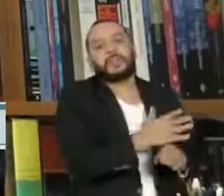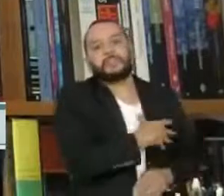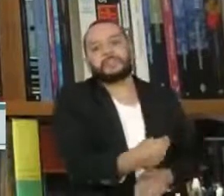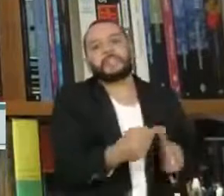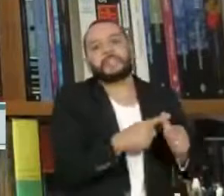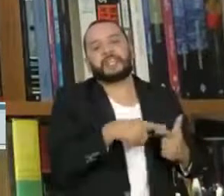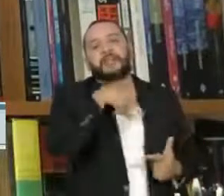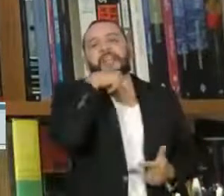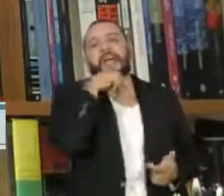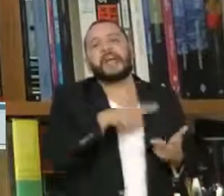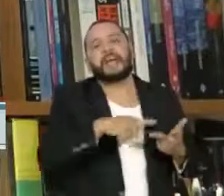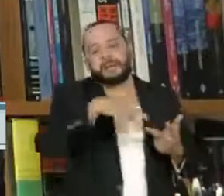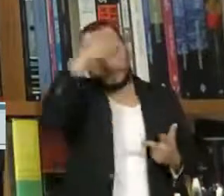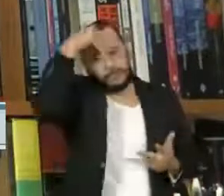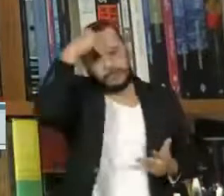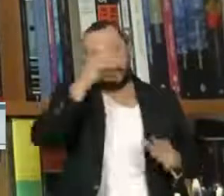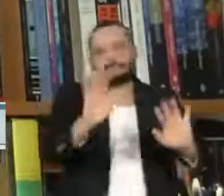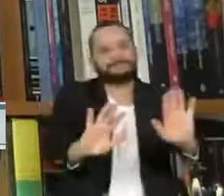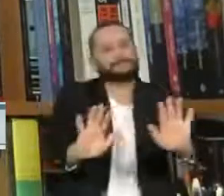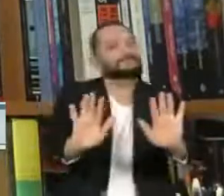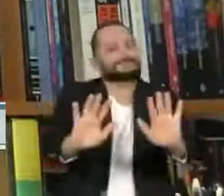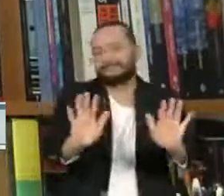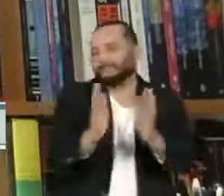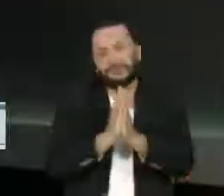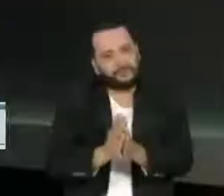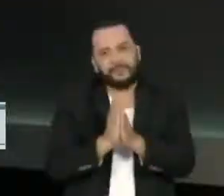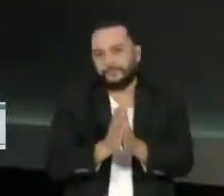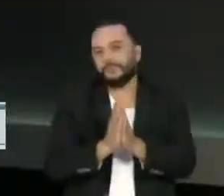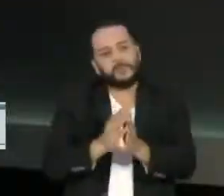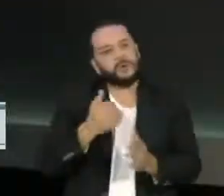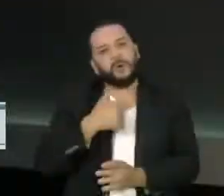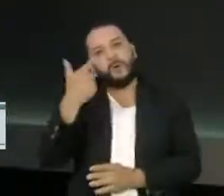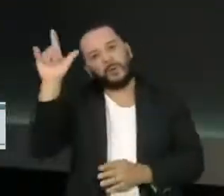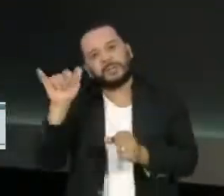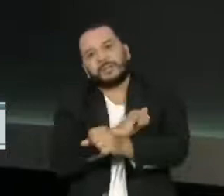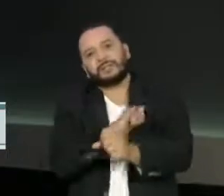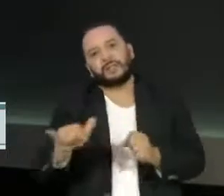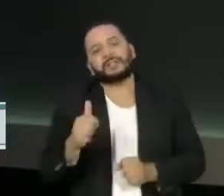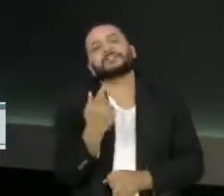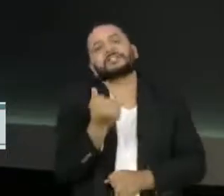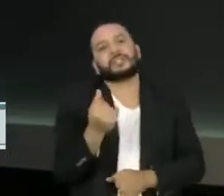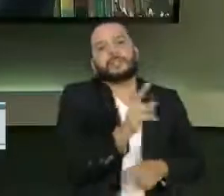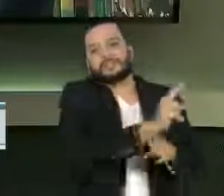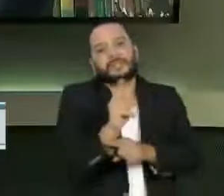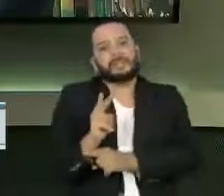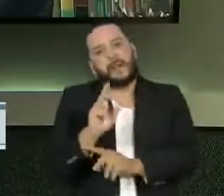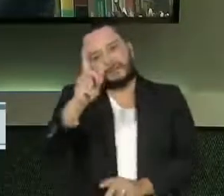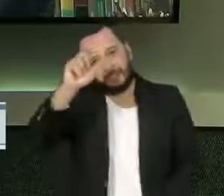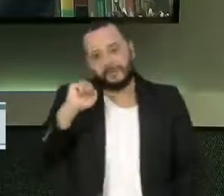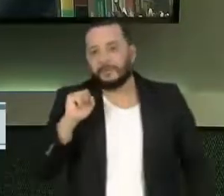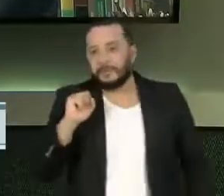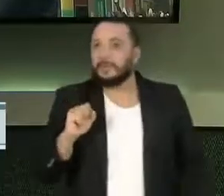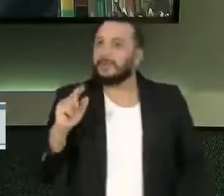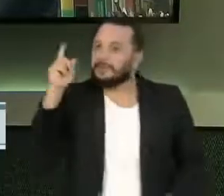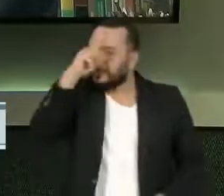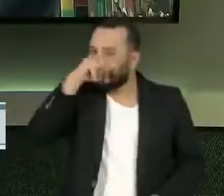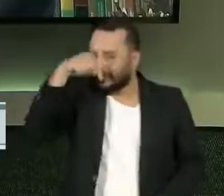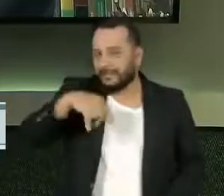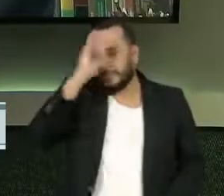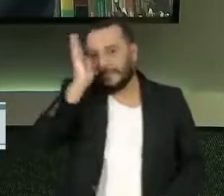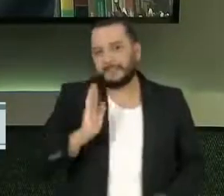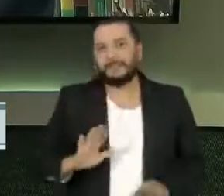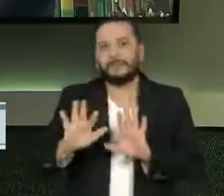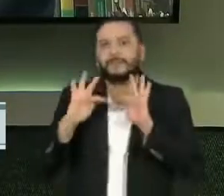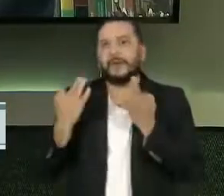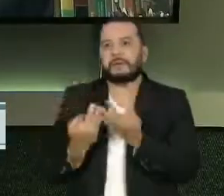sobrinho, né? Tentar fazer essa ajuda, se for possível, de uma outra maneira, né? É difícil falarmos isso no Brasil, onde as